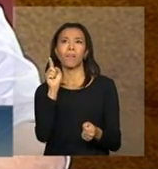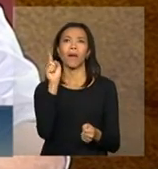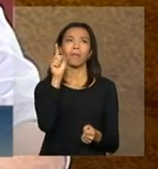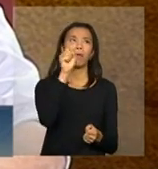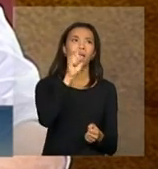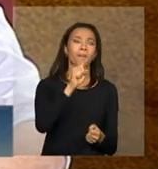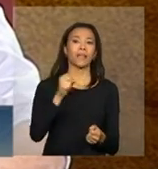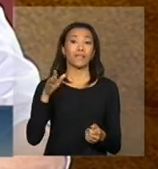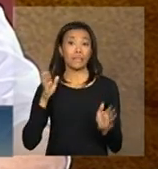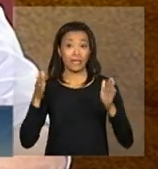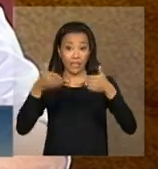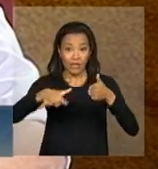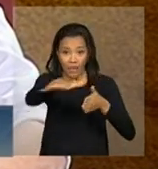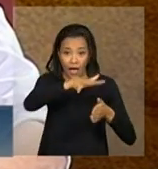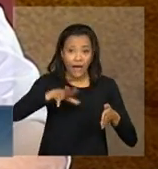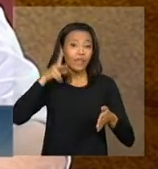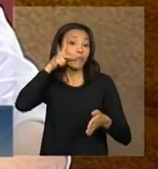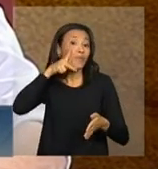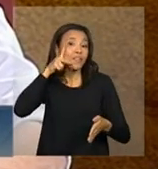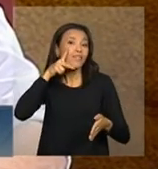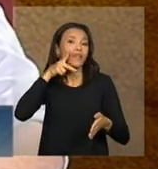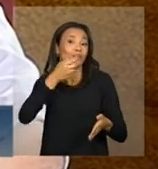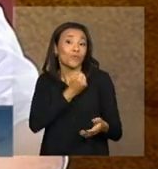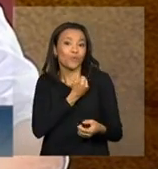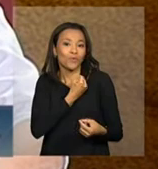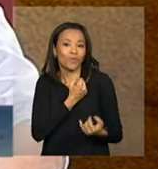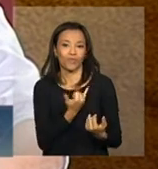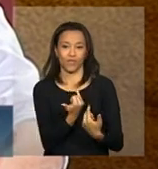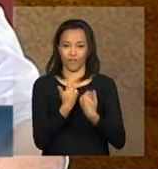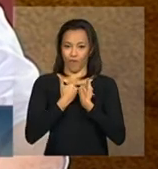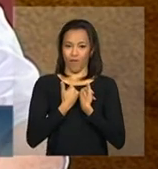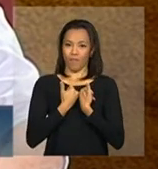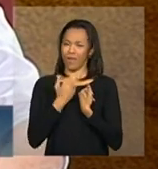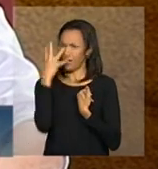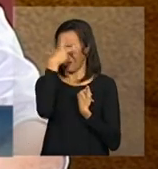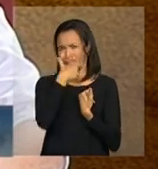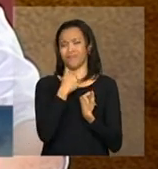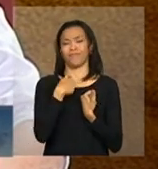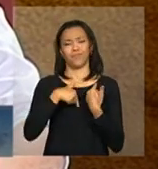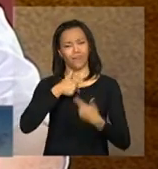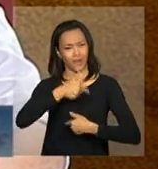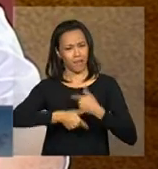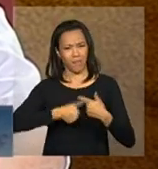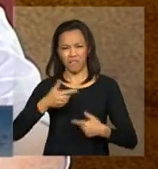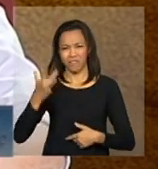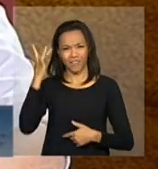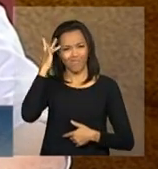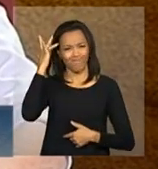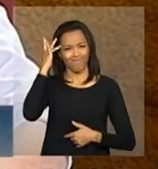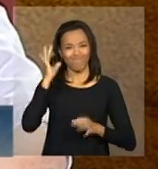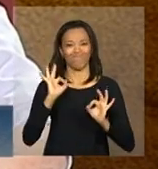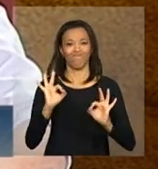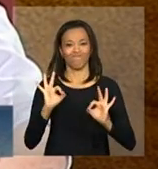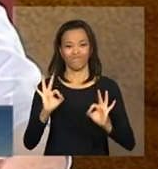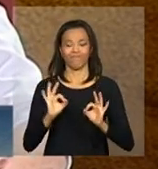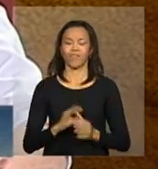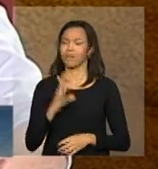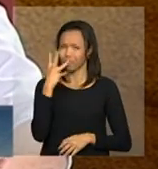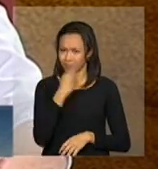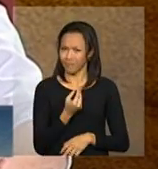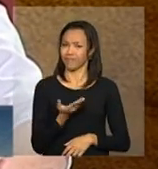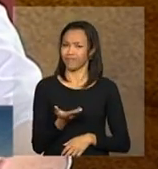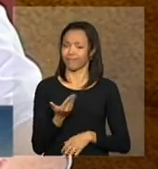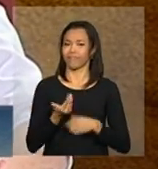Os números traduzem exatamente isso. É lindo. O trabalho fica realmente impecável. É bonito